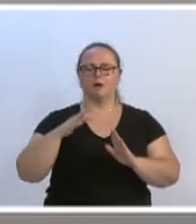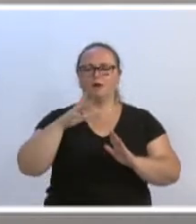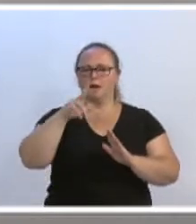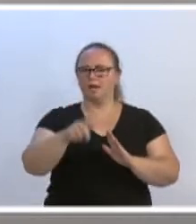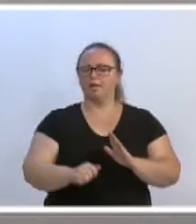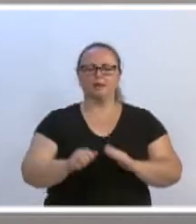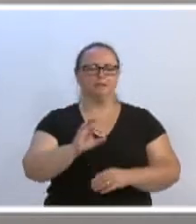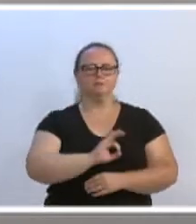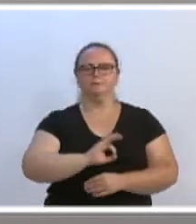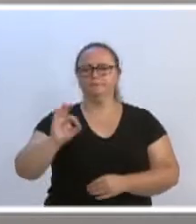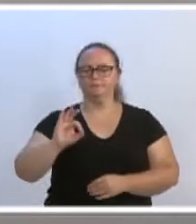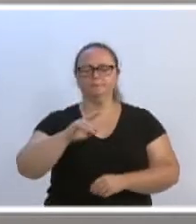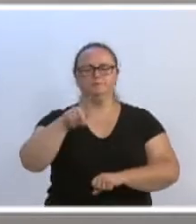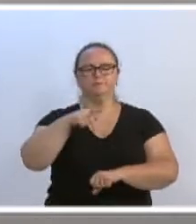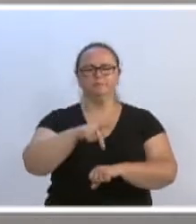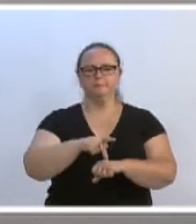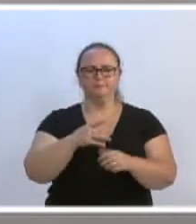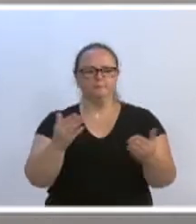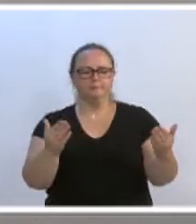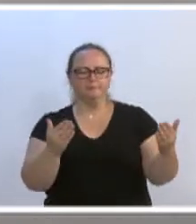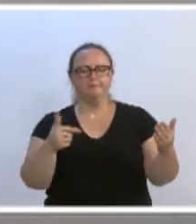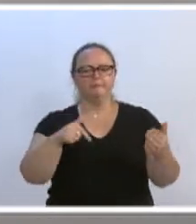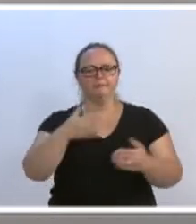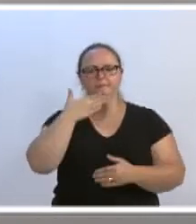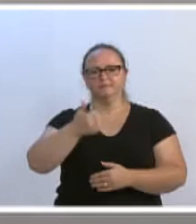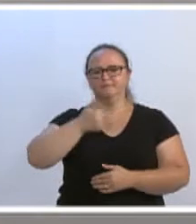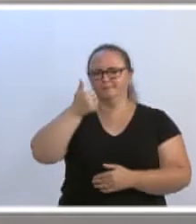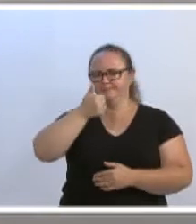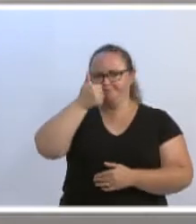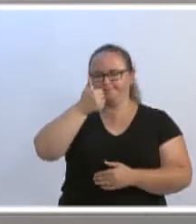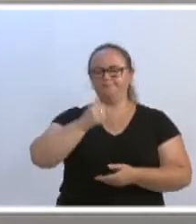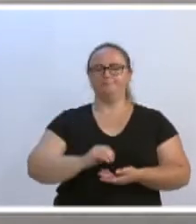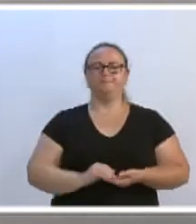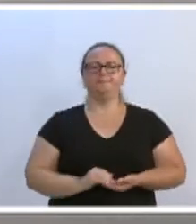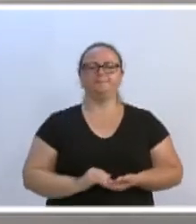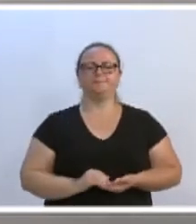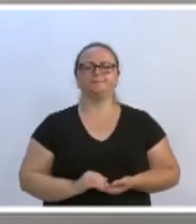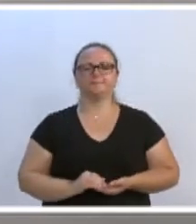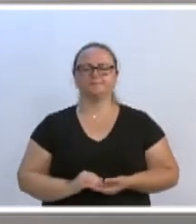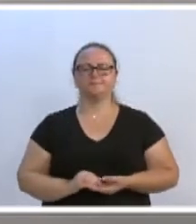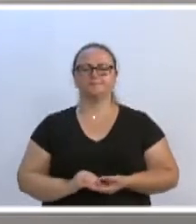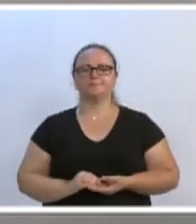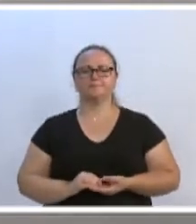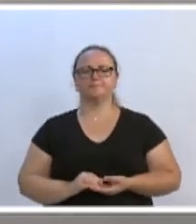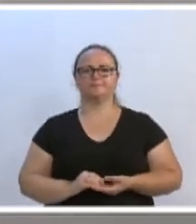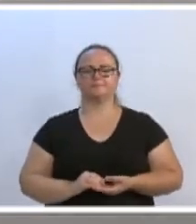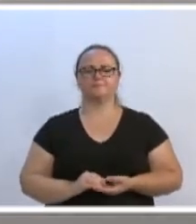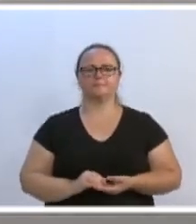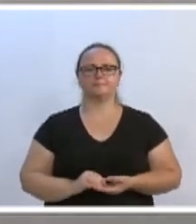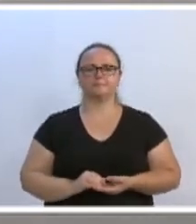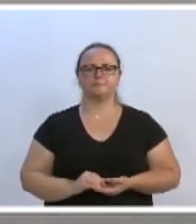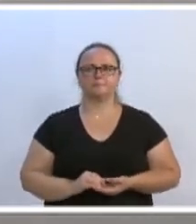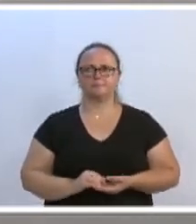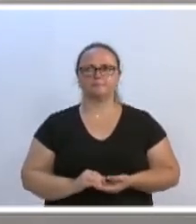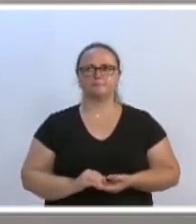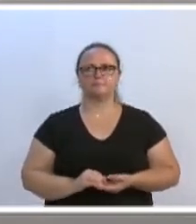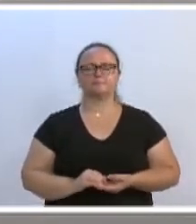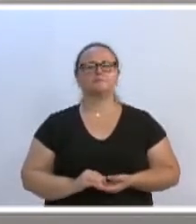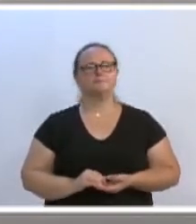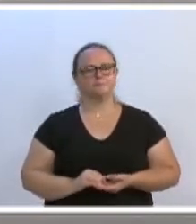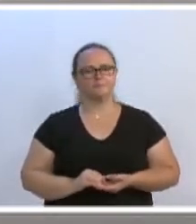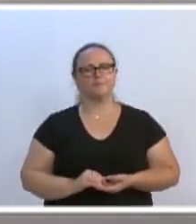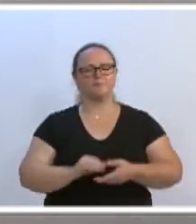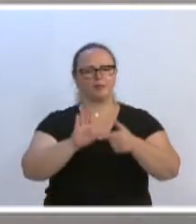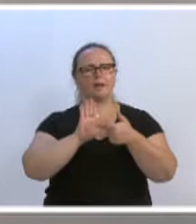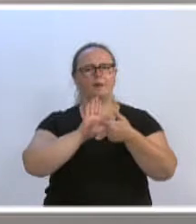do país dito isso eu gostaria também mostrar se ali governo de goiás eu não me